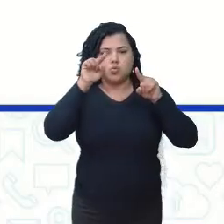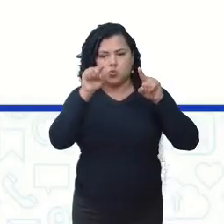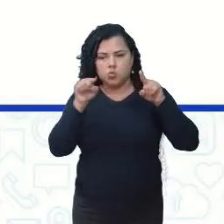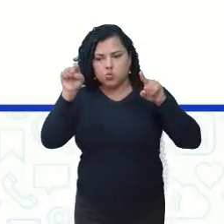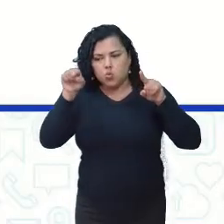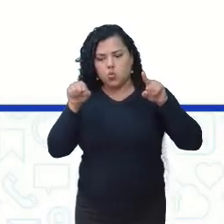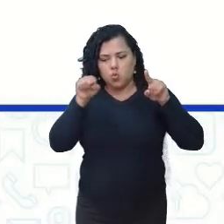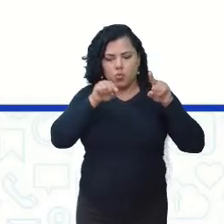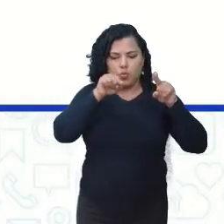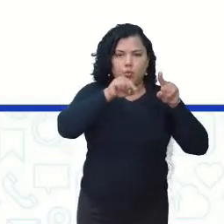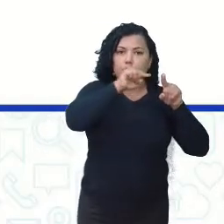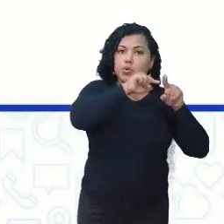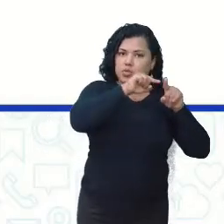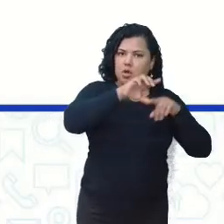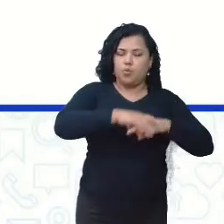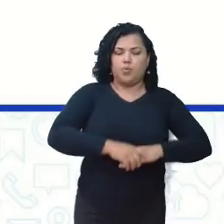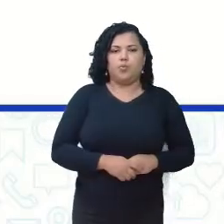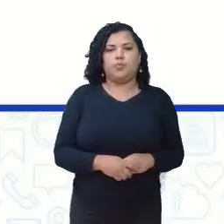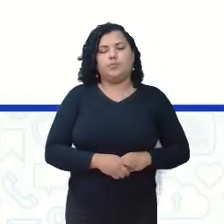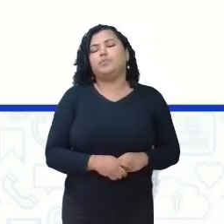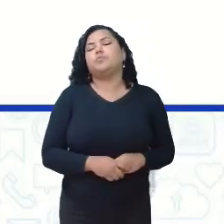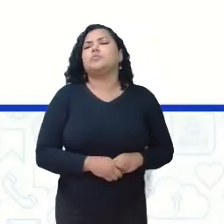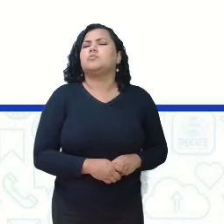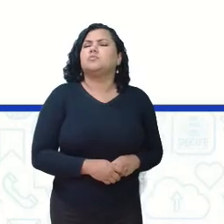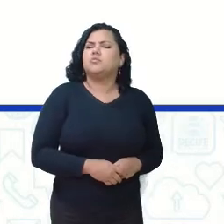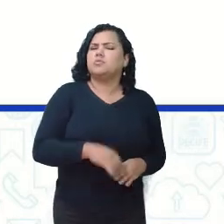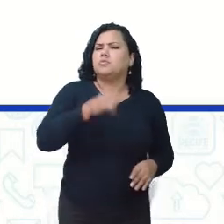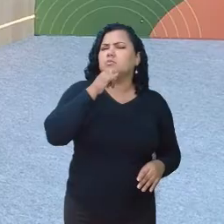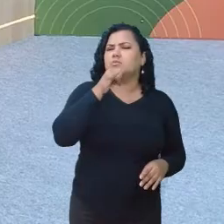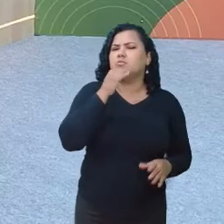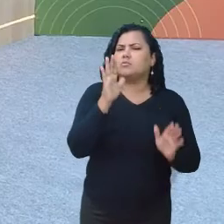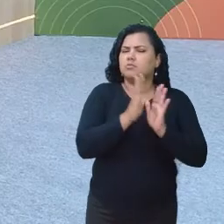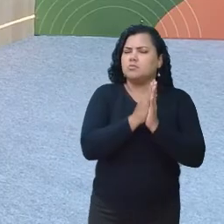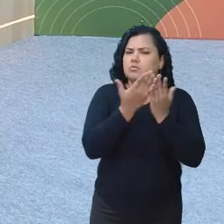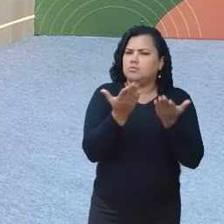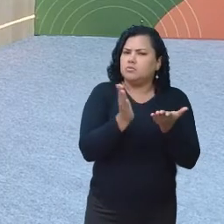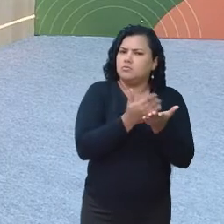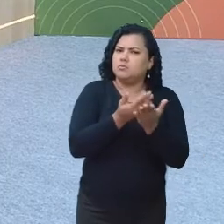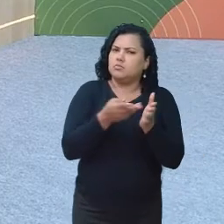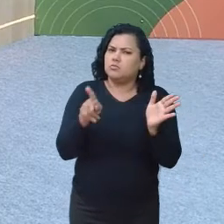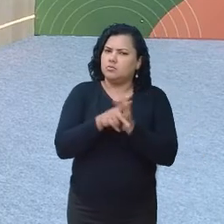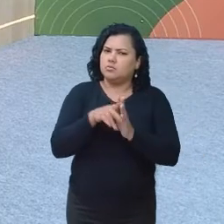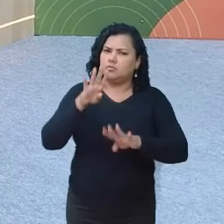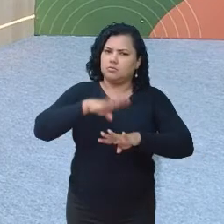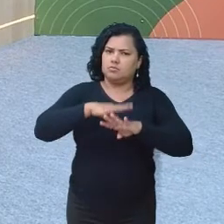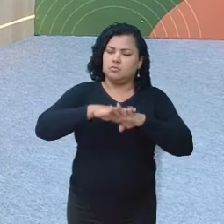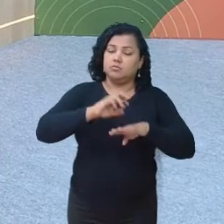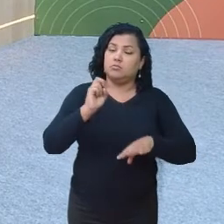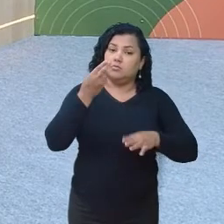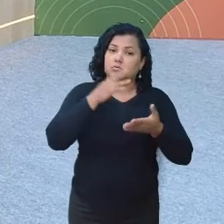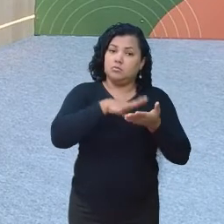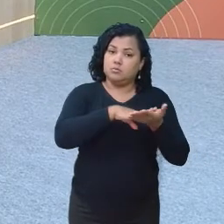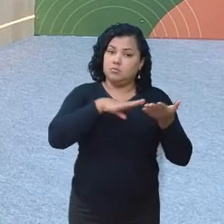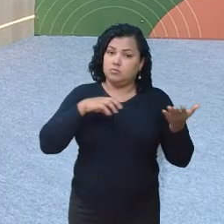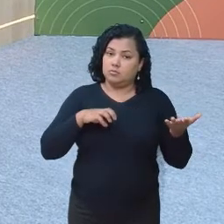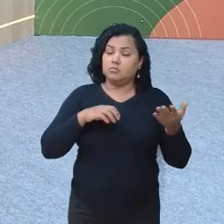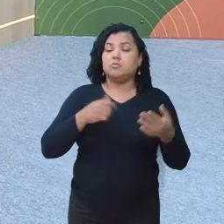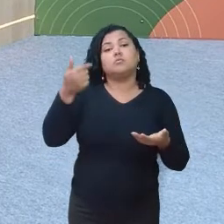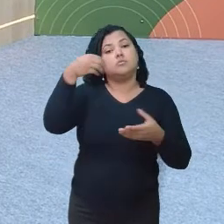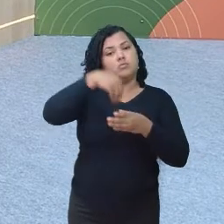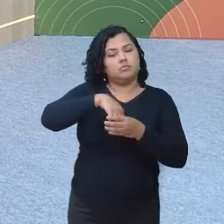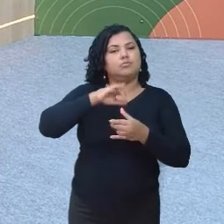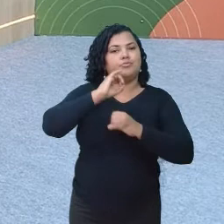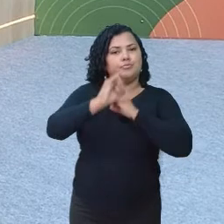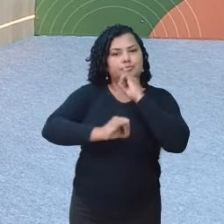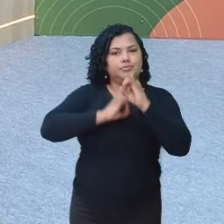identificando ali, tá certo? Quando você for olhar geralmente no livro de matemática, ou nas atividades que você encontra na internet,